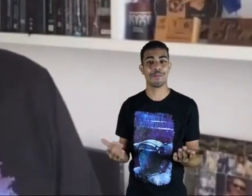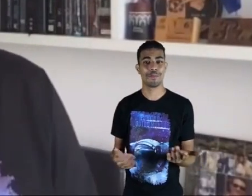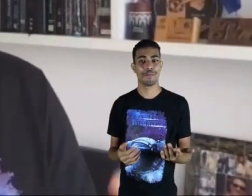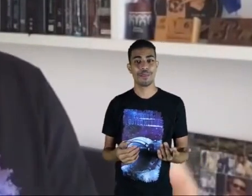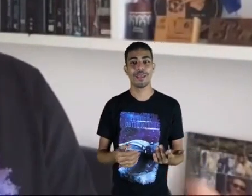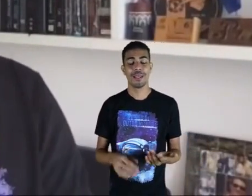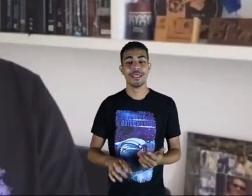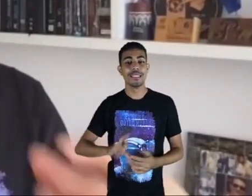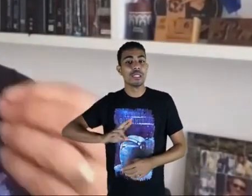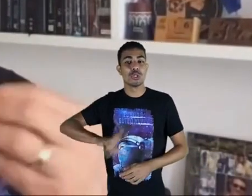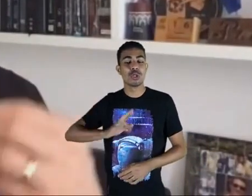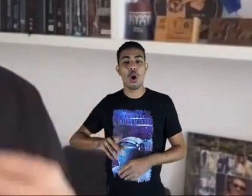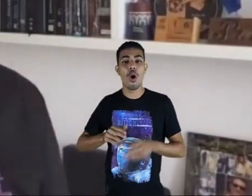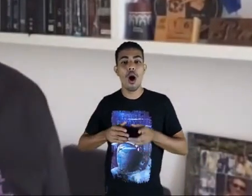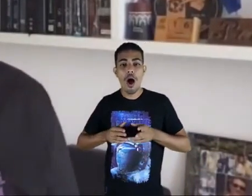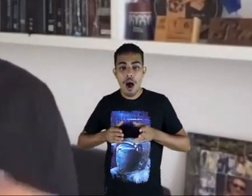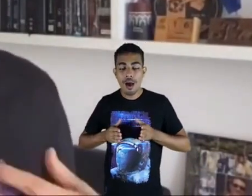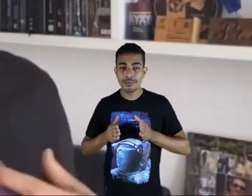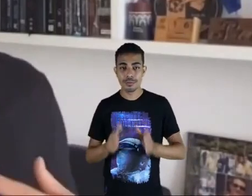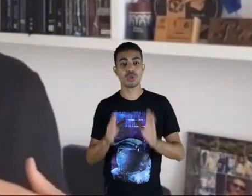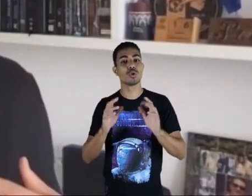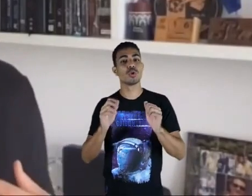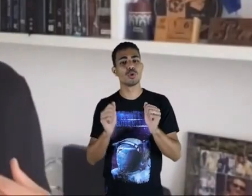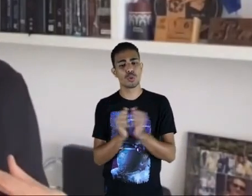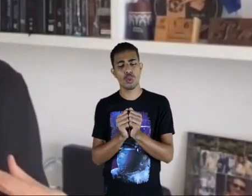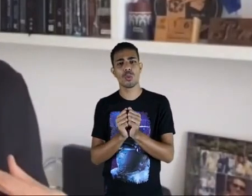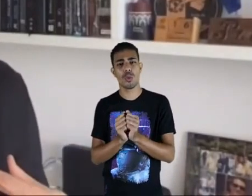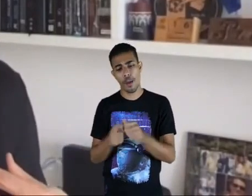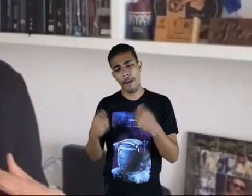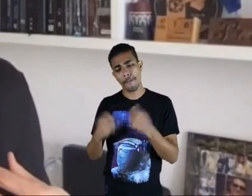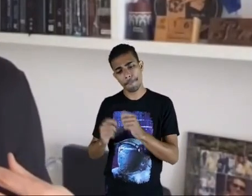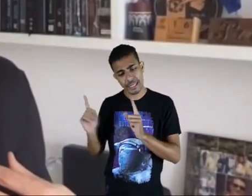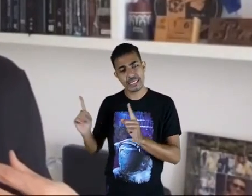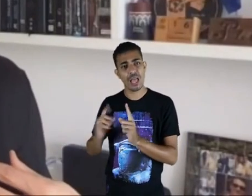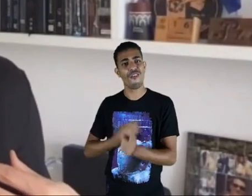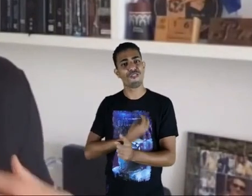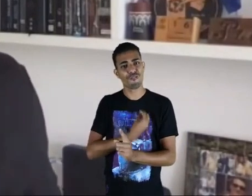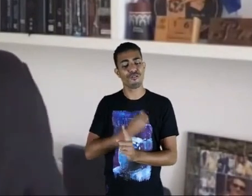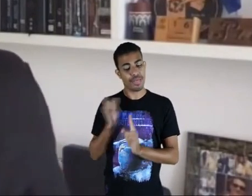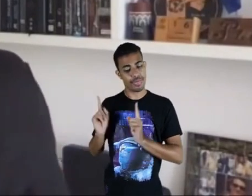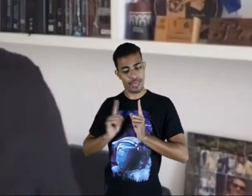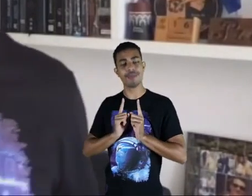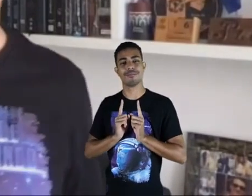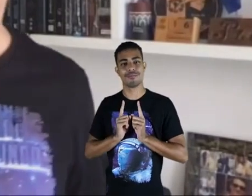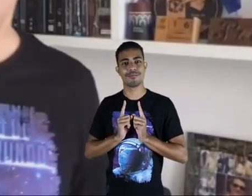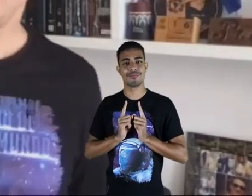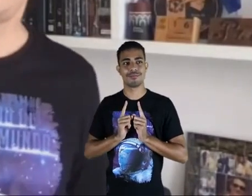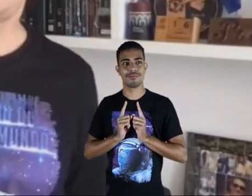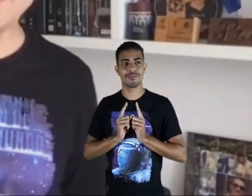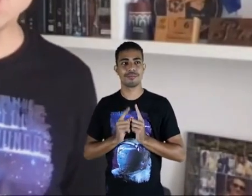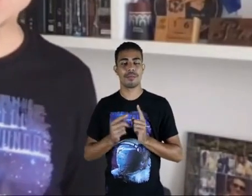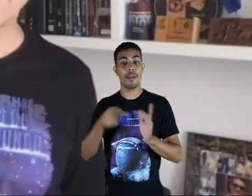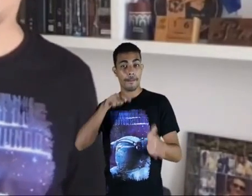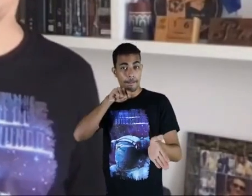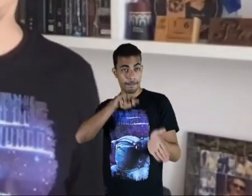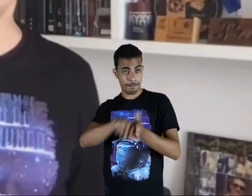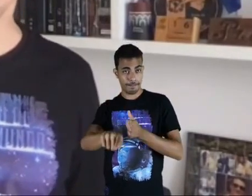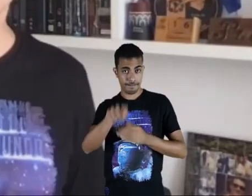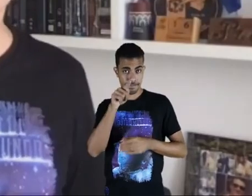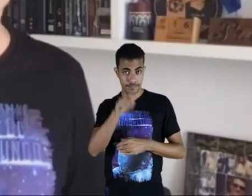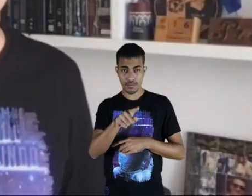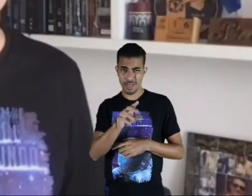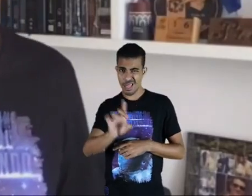alguém quando nós sentimos que esta pessoa é necessária na nossa vida. E eu pergunto, Deus